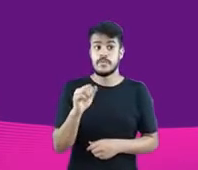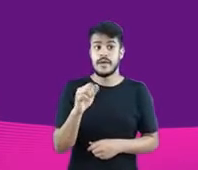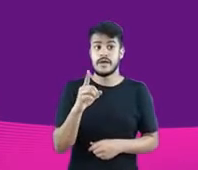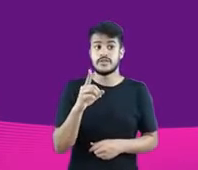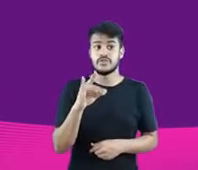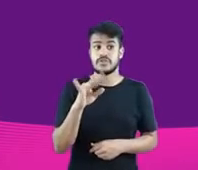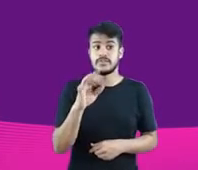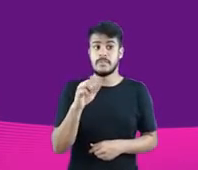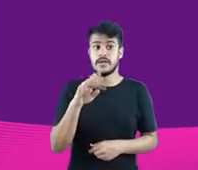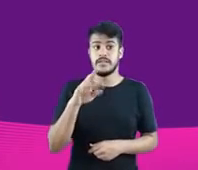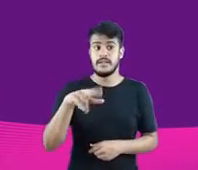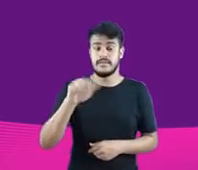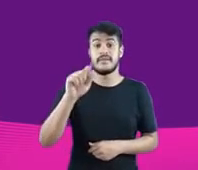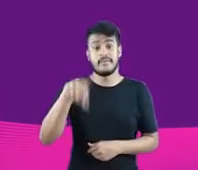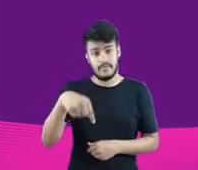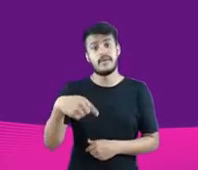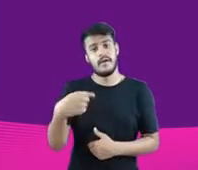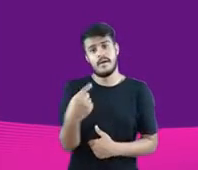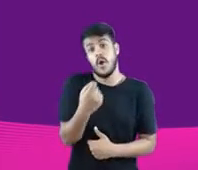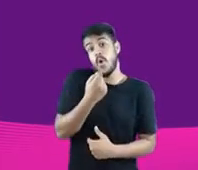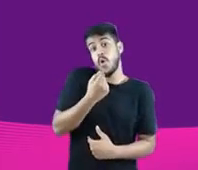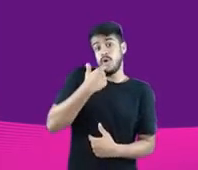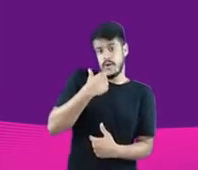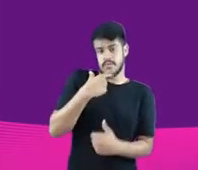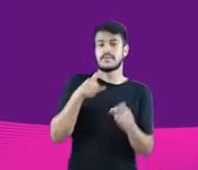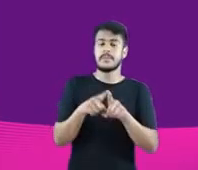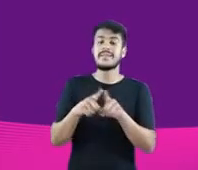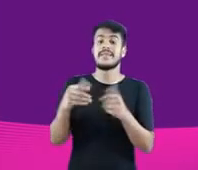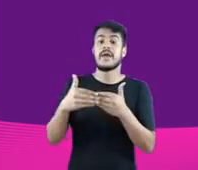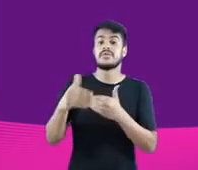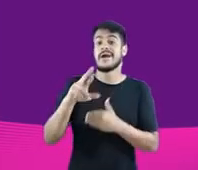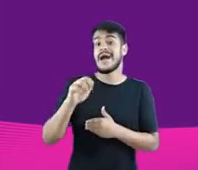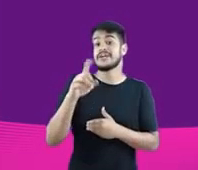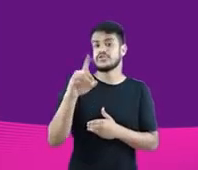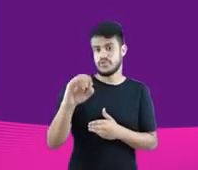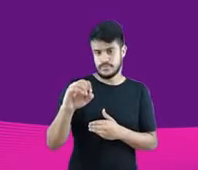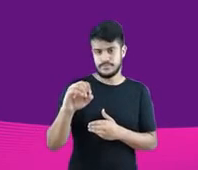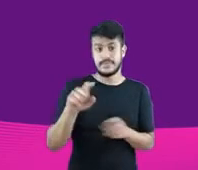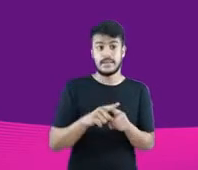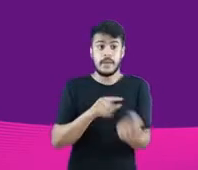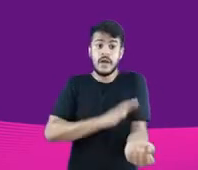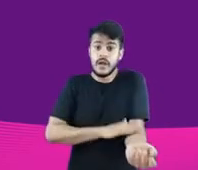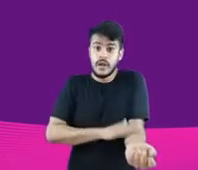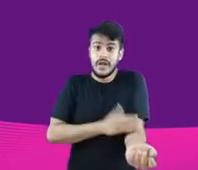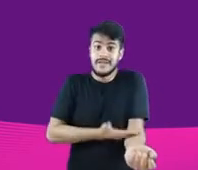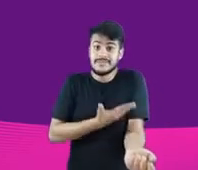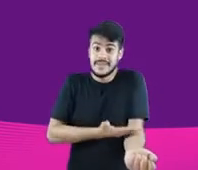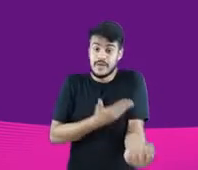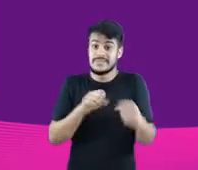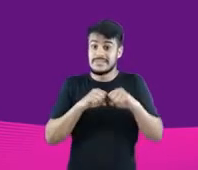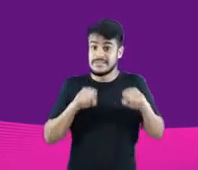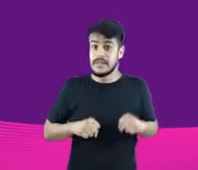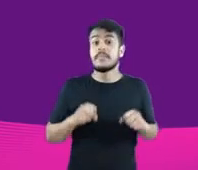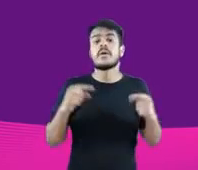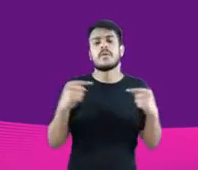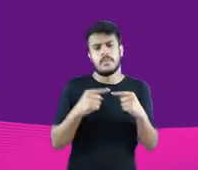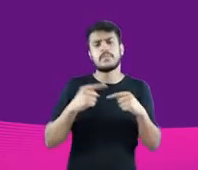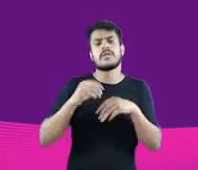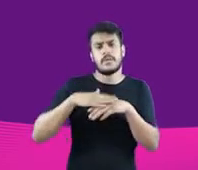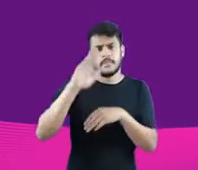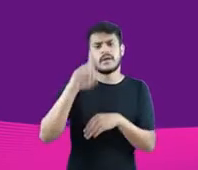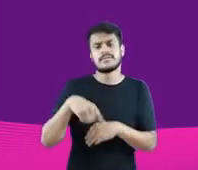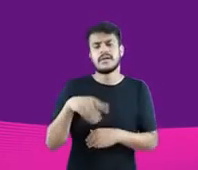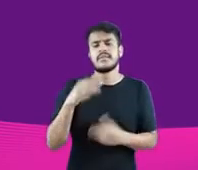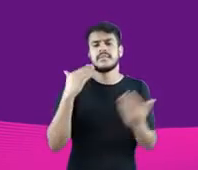E com a radioterapia, como a gente vai ver a seguir. Hipertensão arterial sistêmica está mais relacionada à terapia-alvo molecular, principalmente